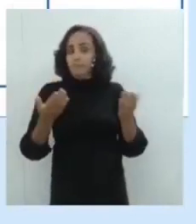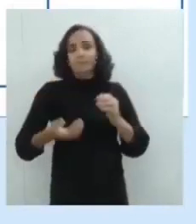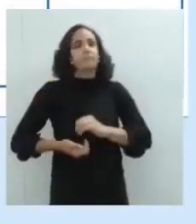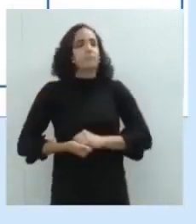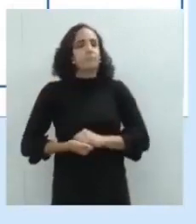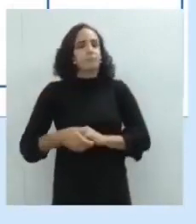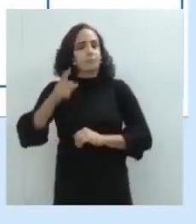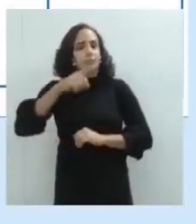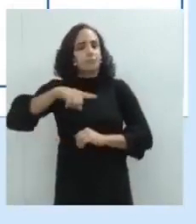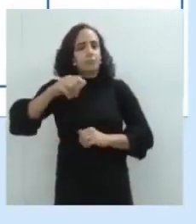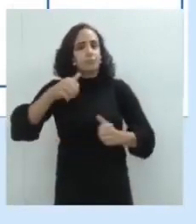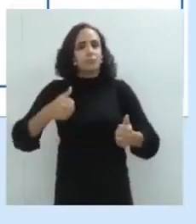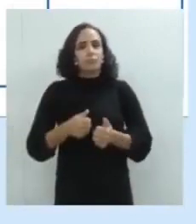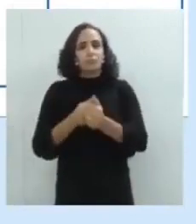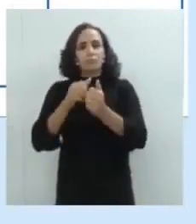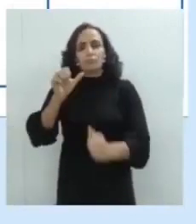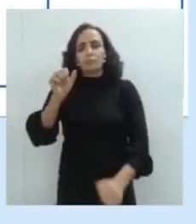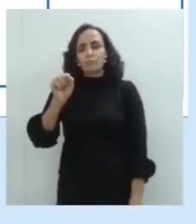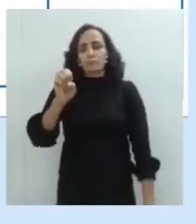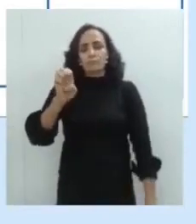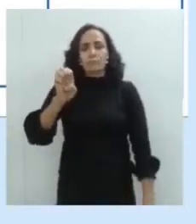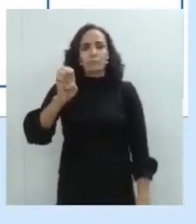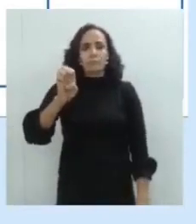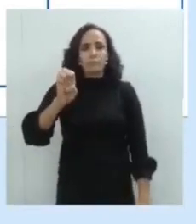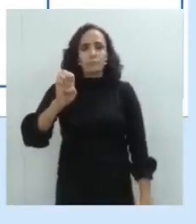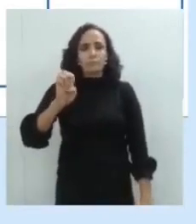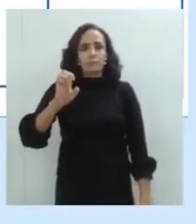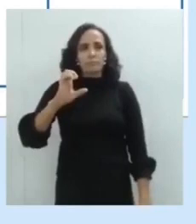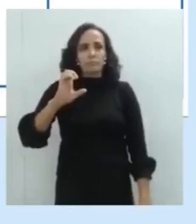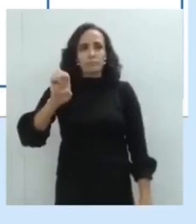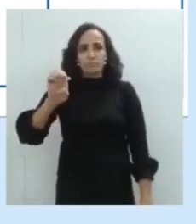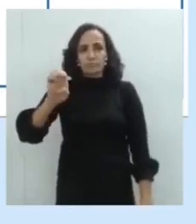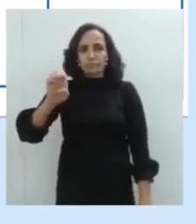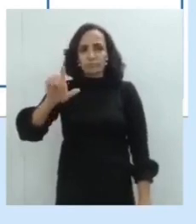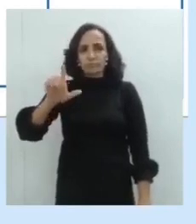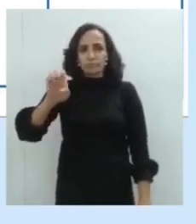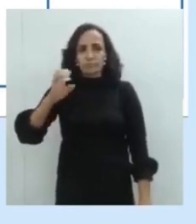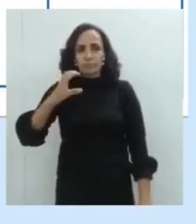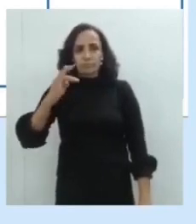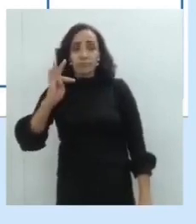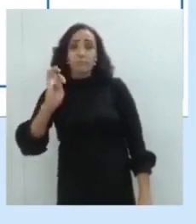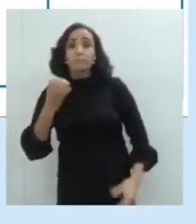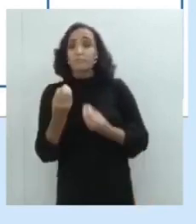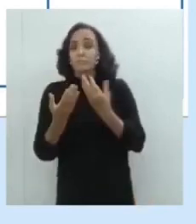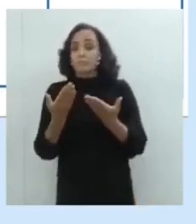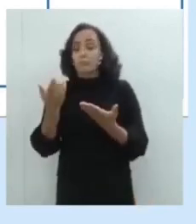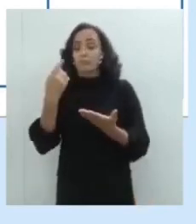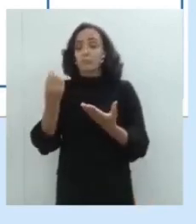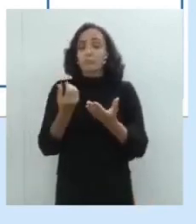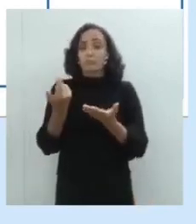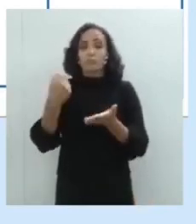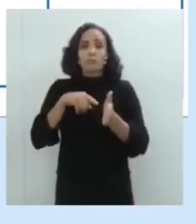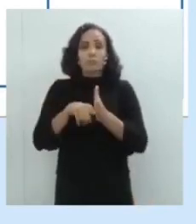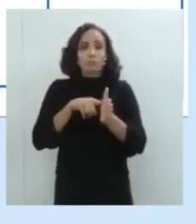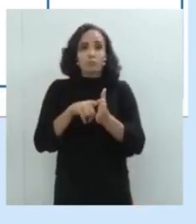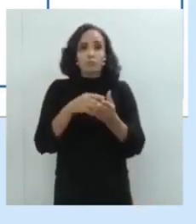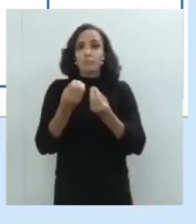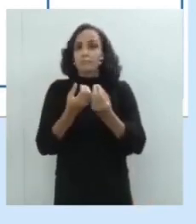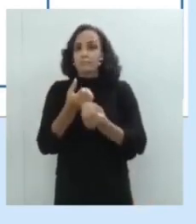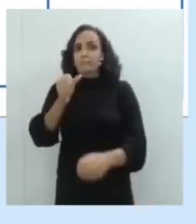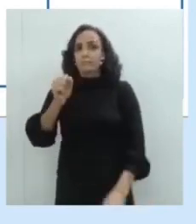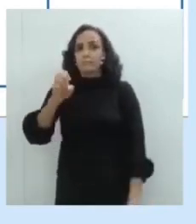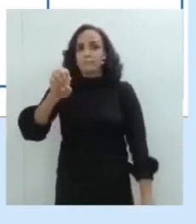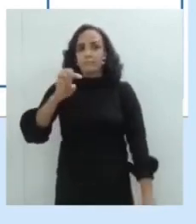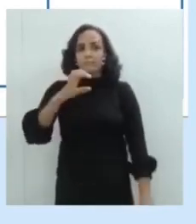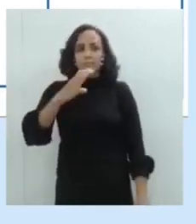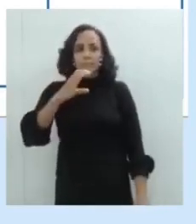Então, o comando select, por exemplo, faz a seleção dos dados do banco de dados. Ele faz a consulta, select,